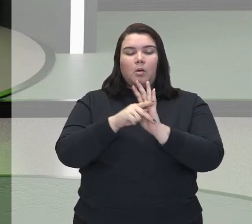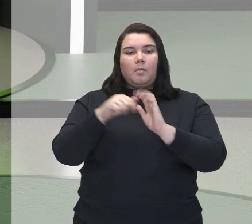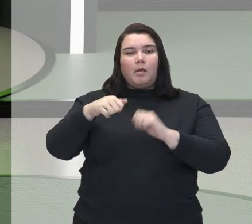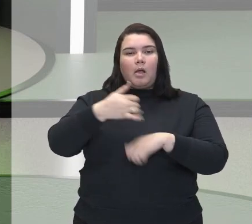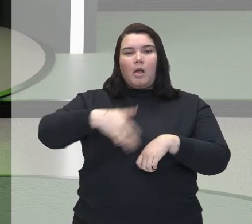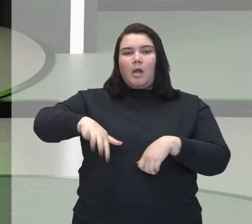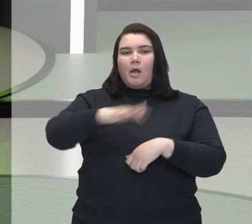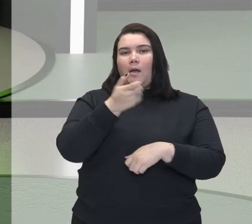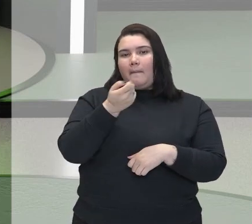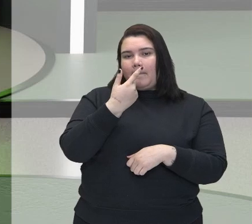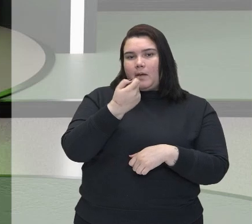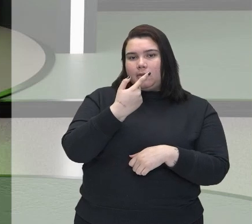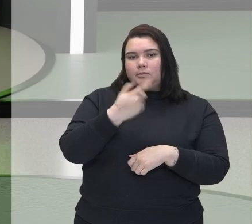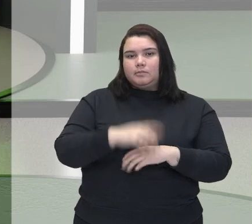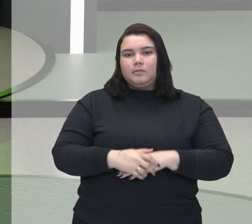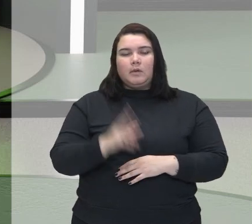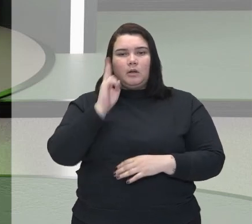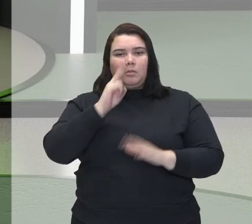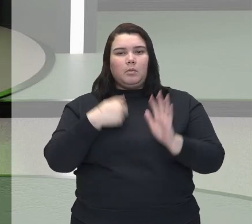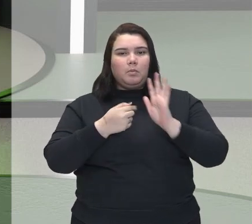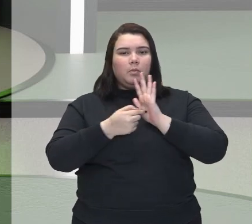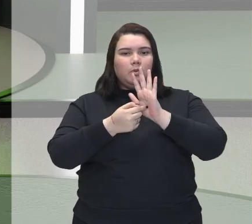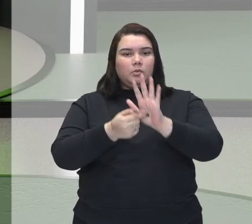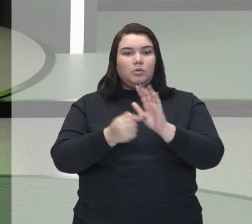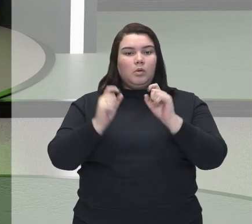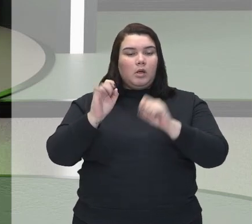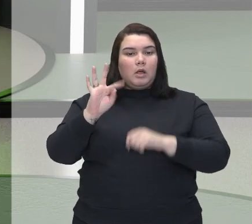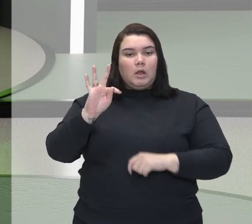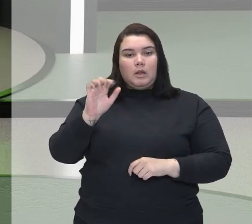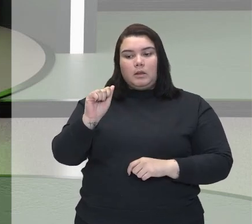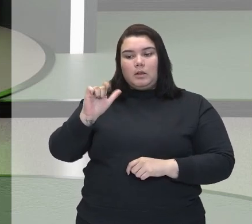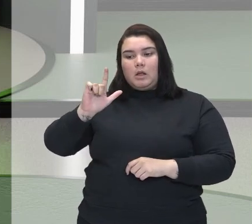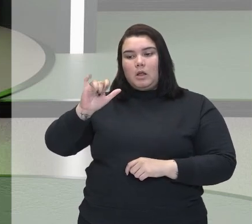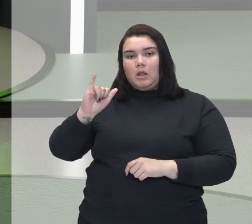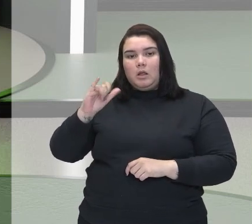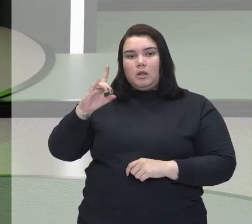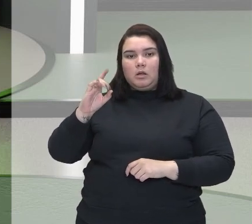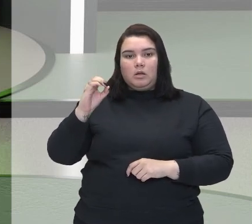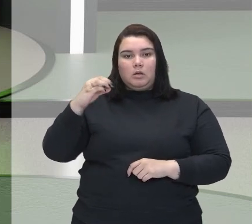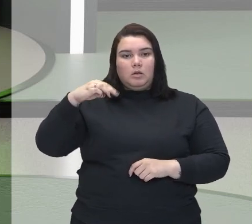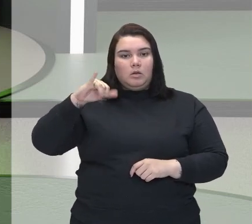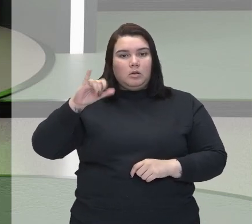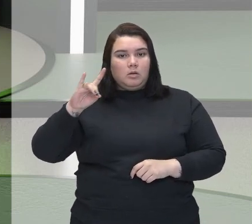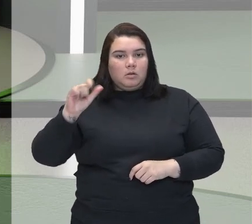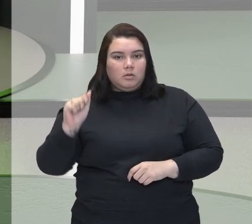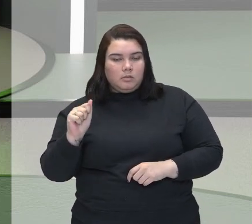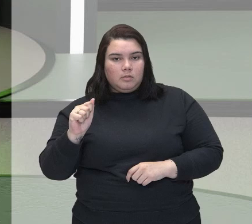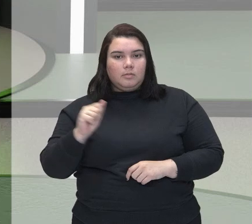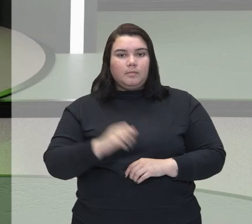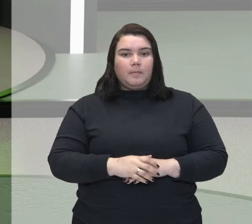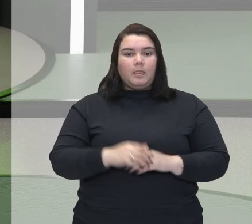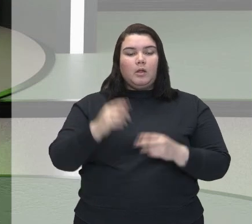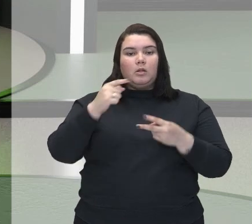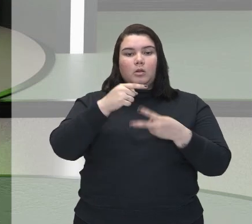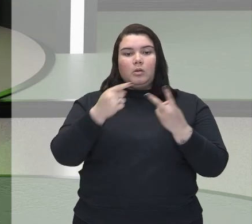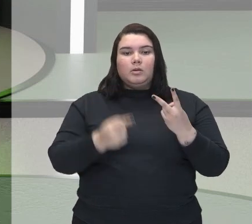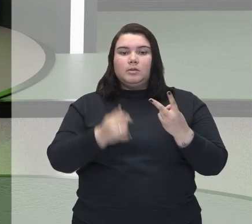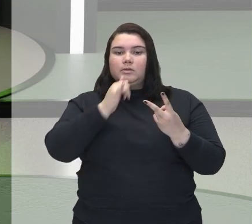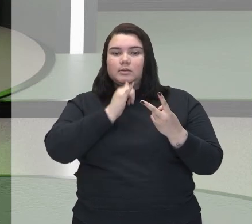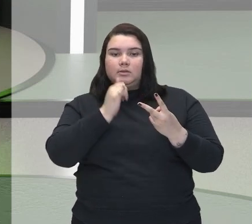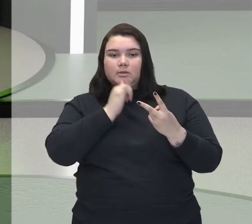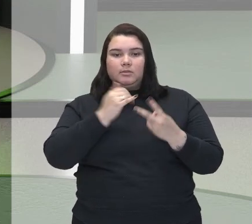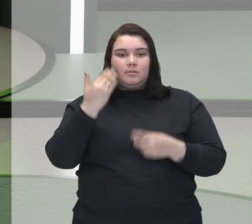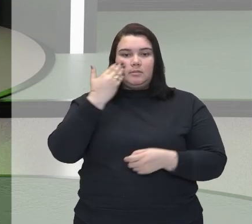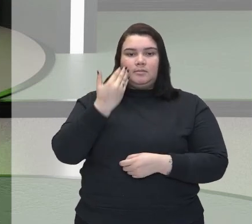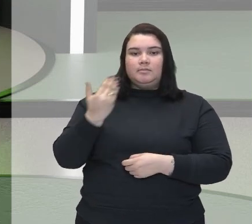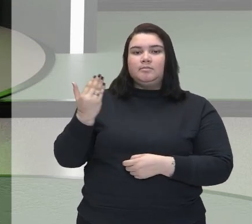Lembra-se que ainda agora eu mostrei para vocês a talidomida? A talidomida, dois exemplos aqui, dois isômeros que eu